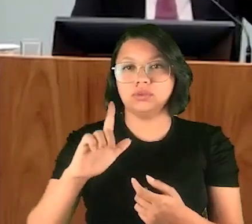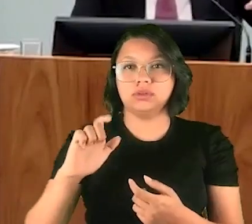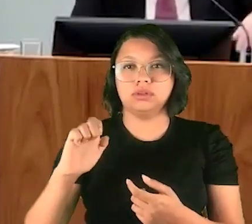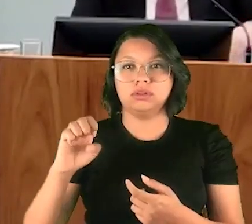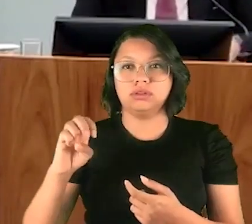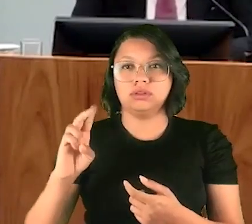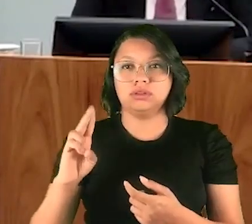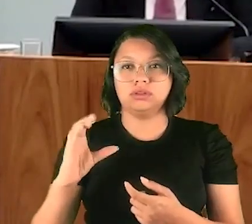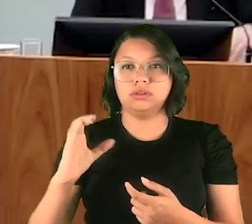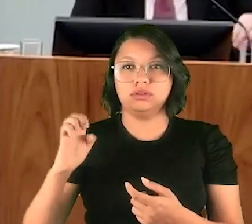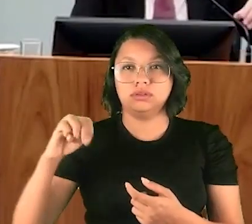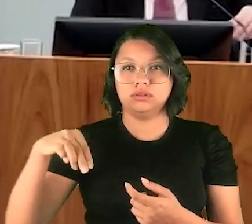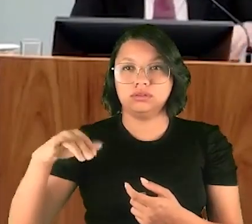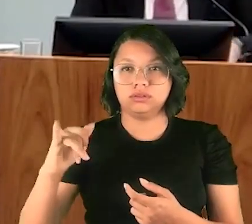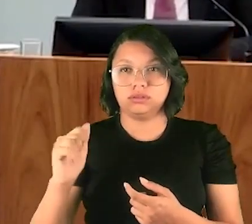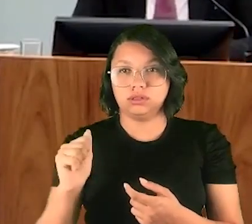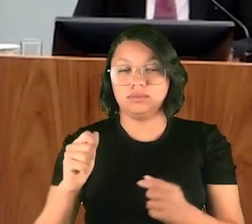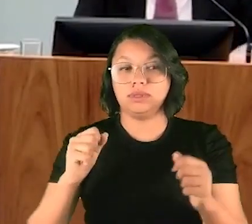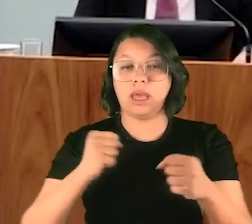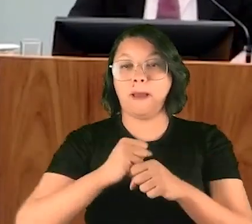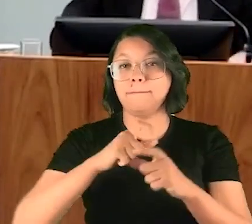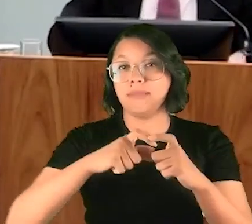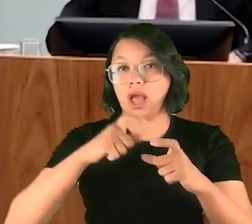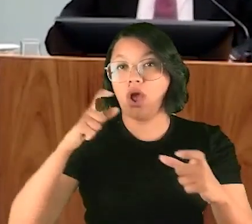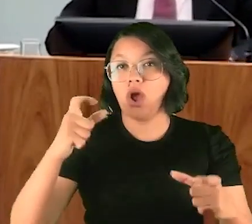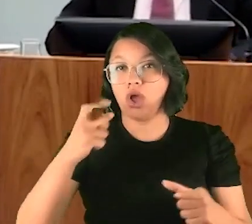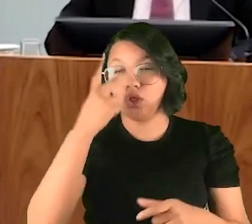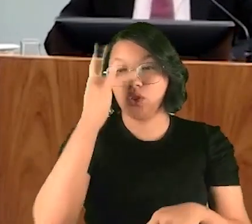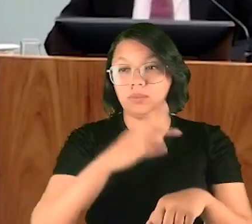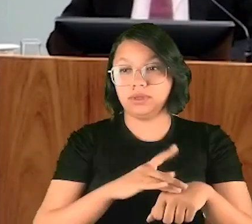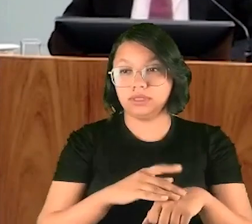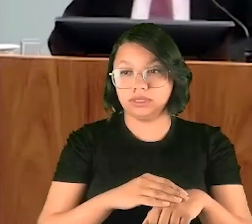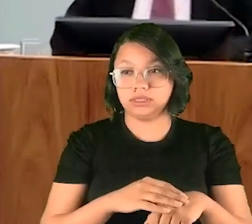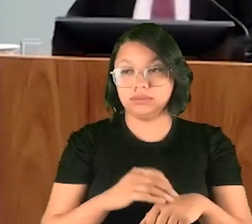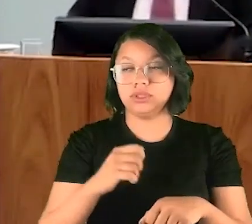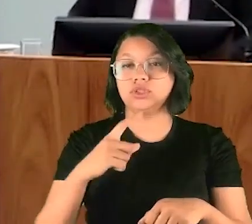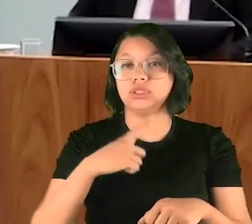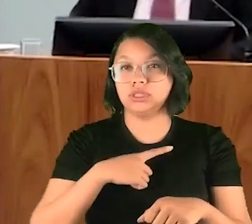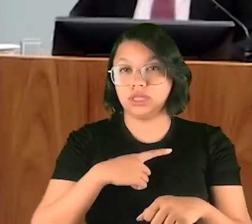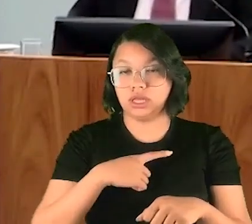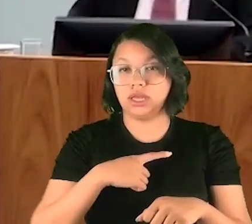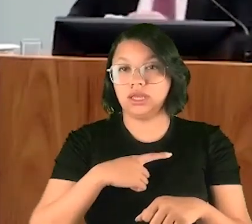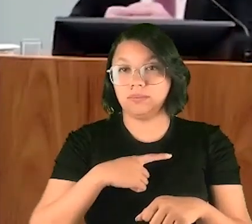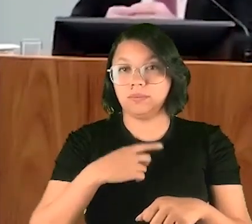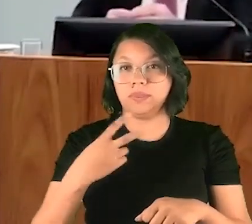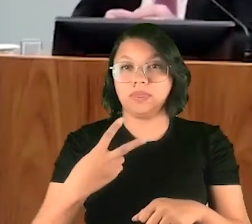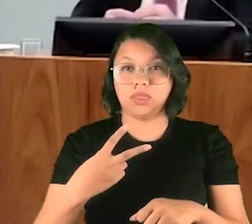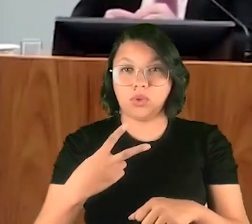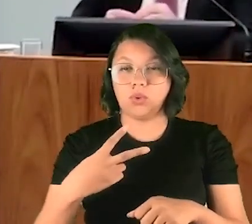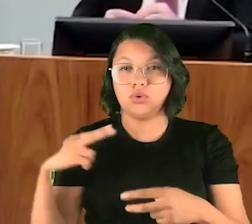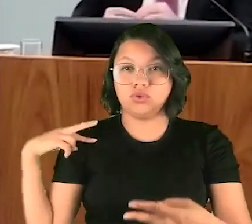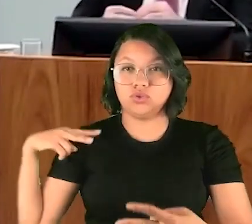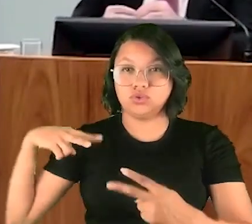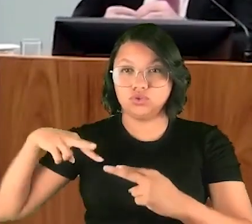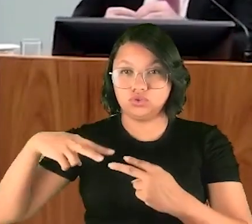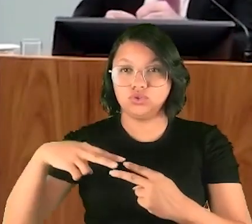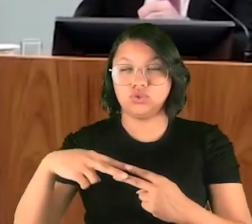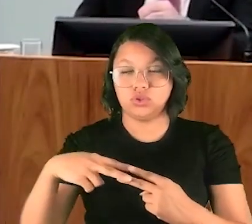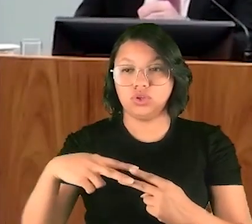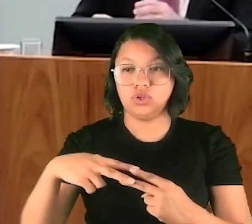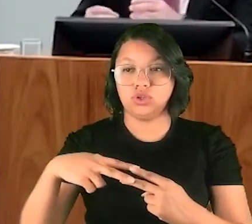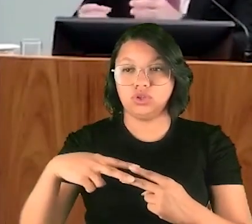Na leucemia mieloide crônica, um número muito grande dos pacientes, a maior parte dos pacientes tem uma fusão BCR e